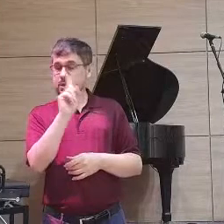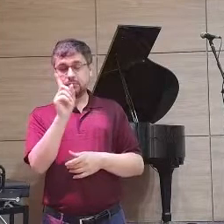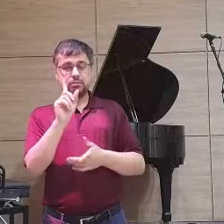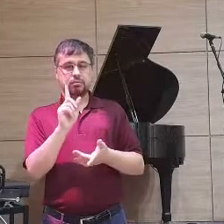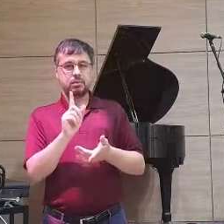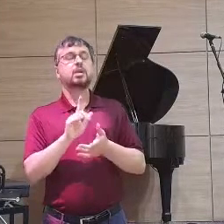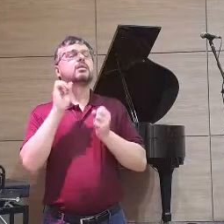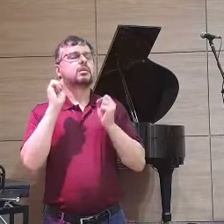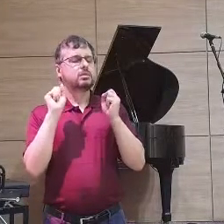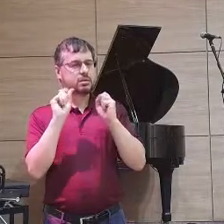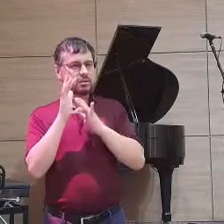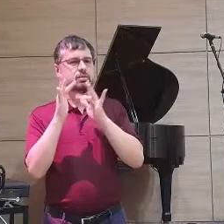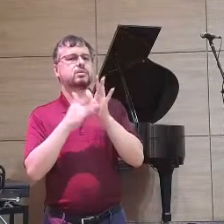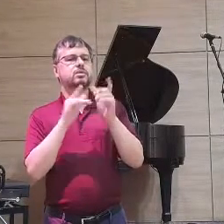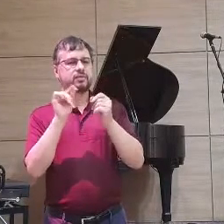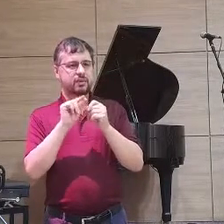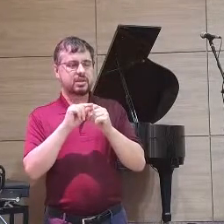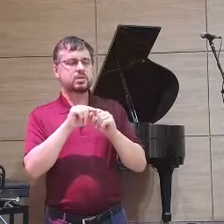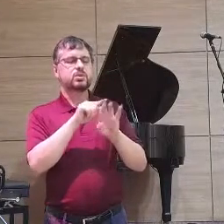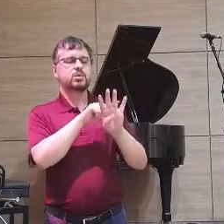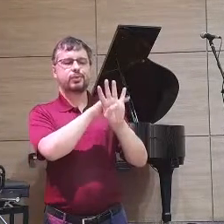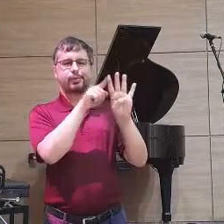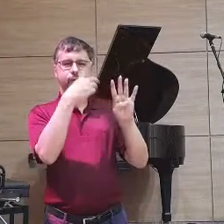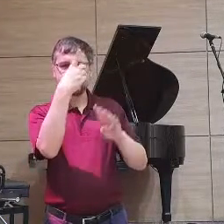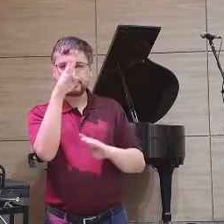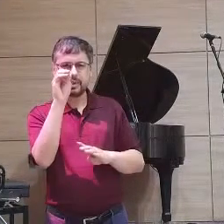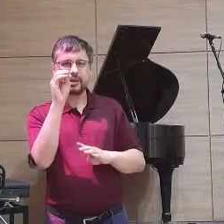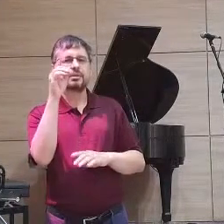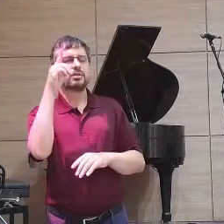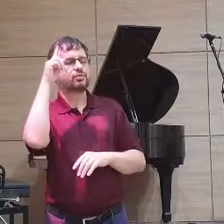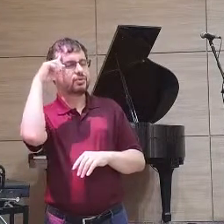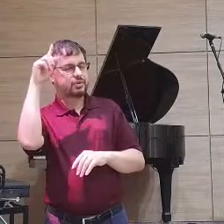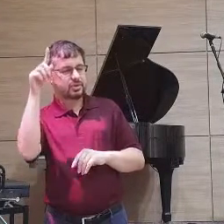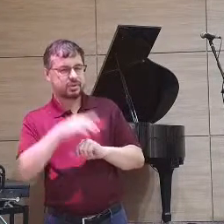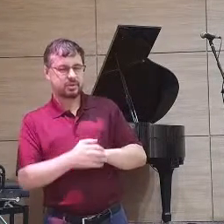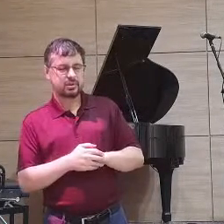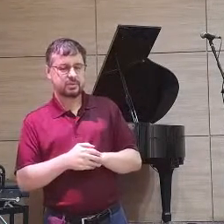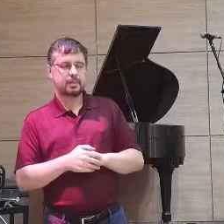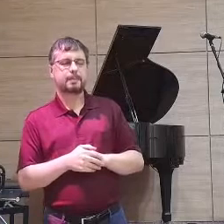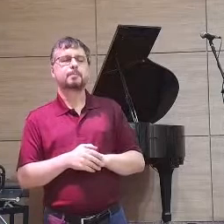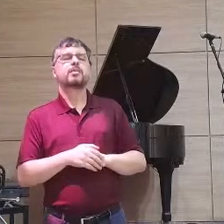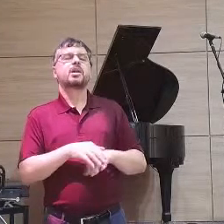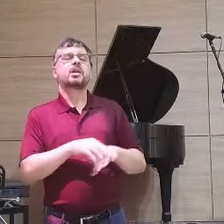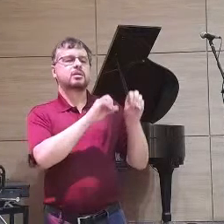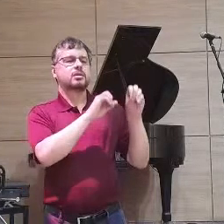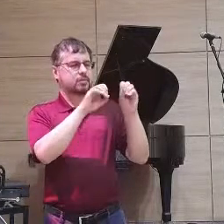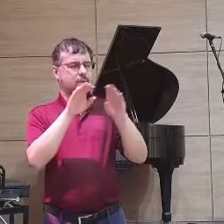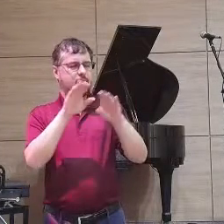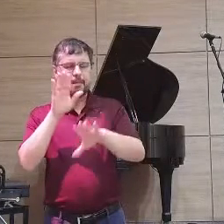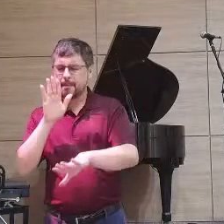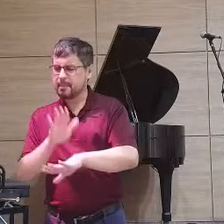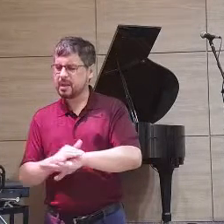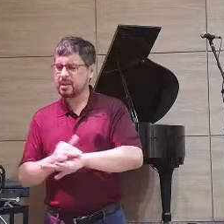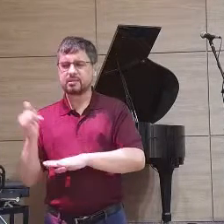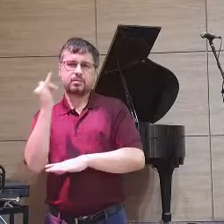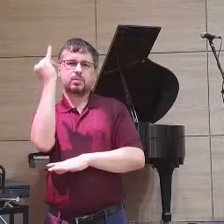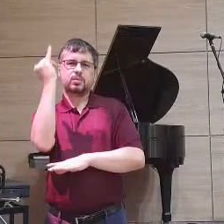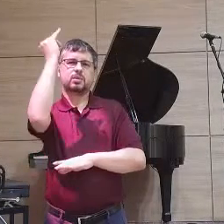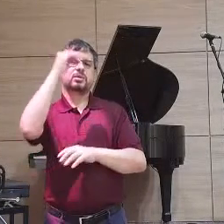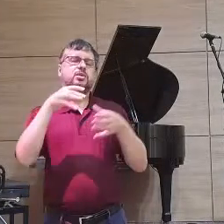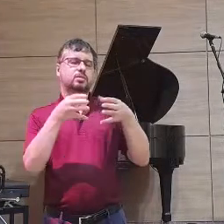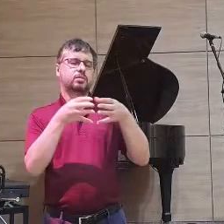é o que Jesus fez durante esses 40 dias ao contrário ele deu as informações mais específicas para esse fofo